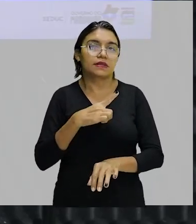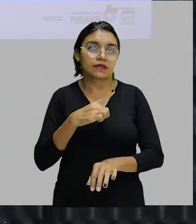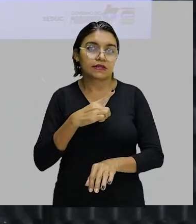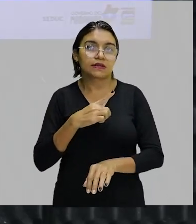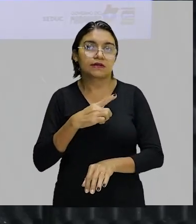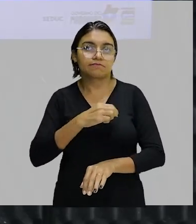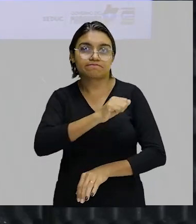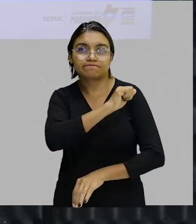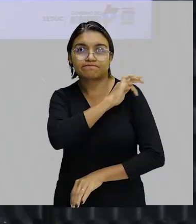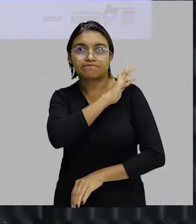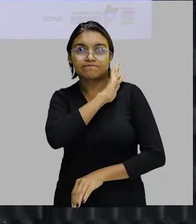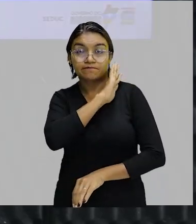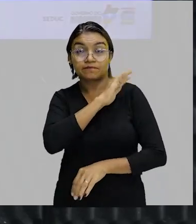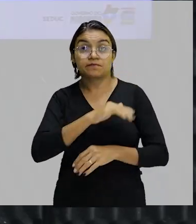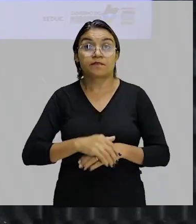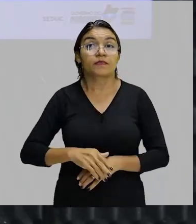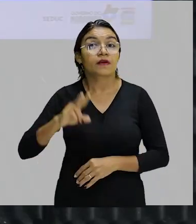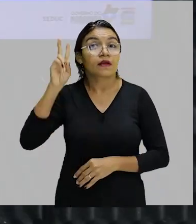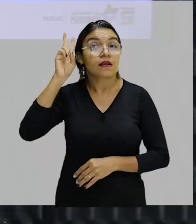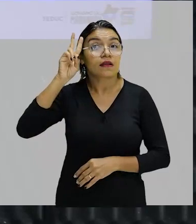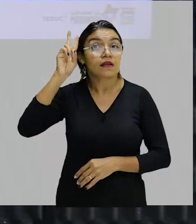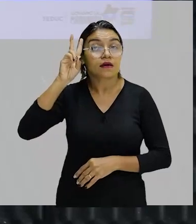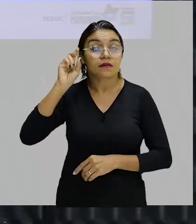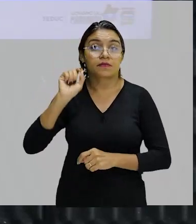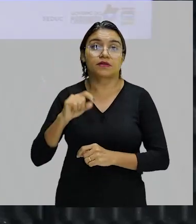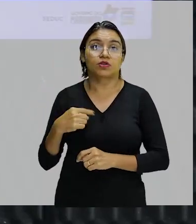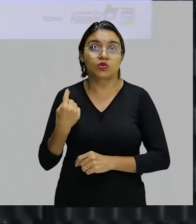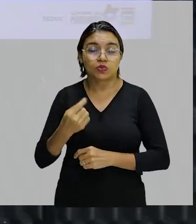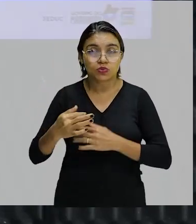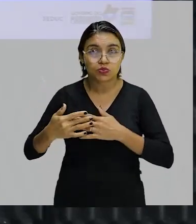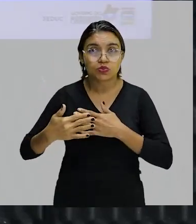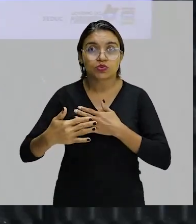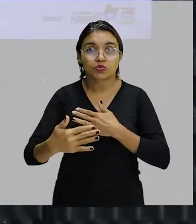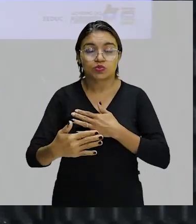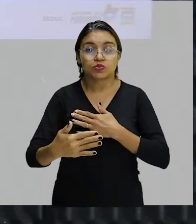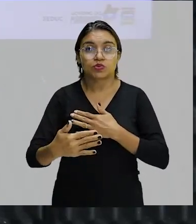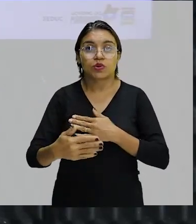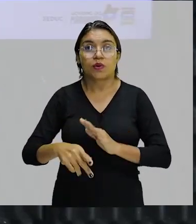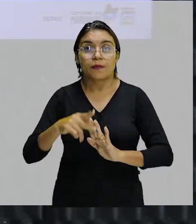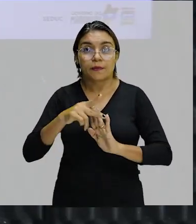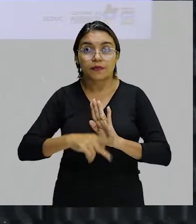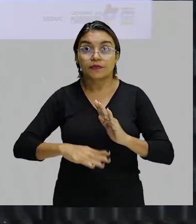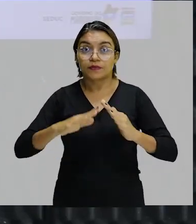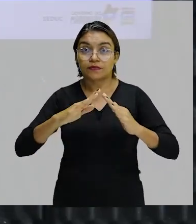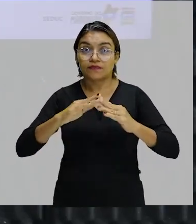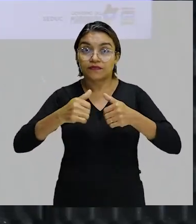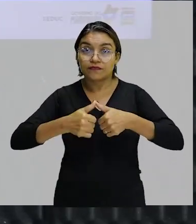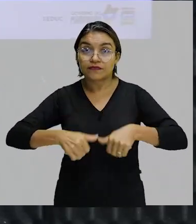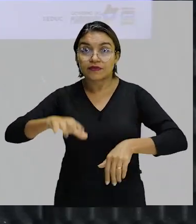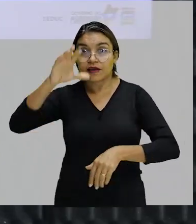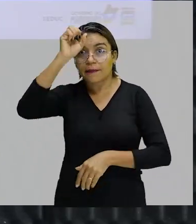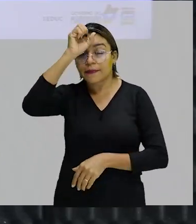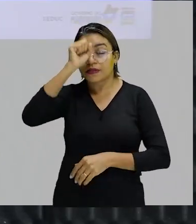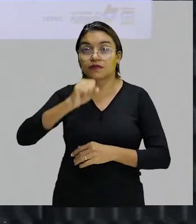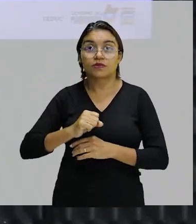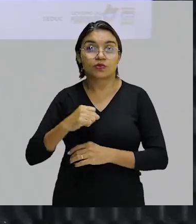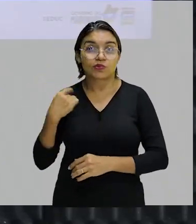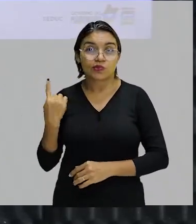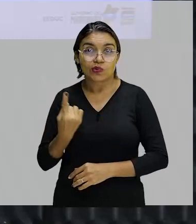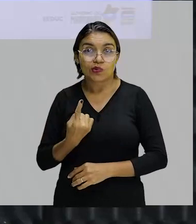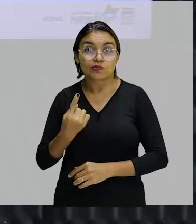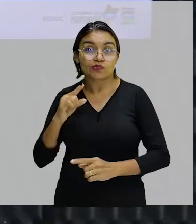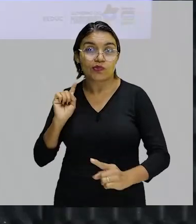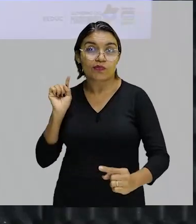ensino médio, tá bom? Lembra que nós estamos aqui dando continuidade ao projeto Fique em Casa Aprendendo e o nosso objetivo